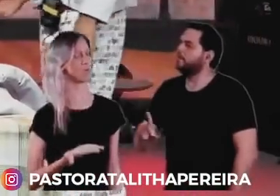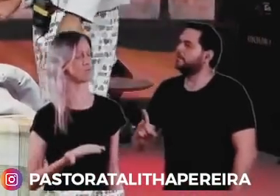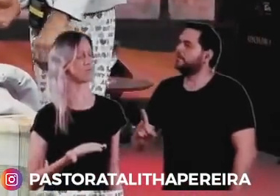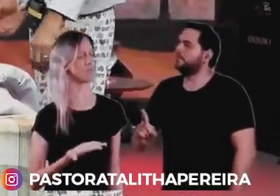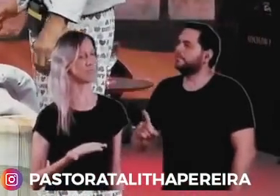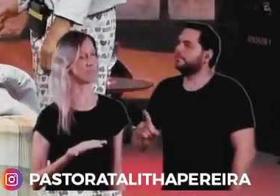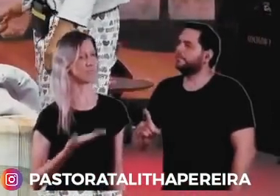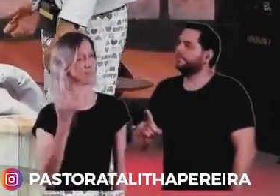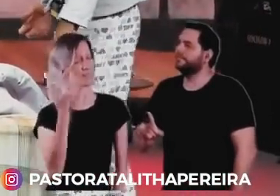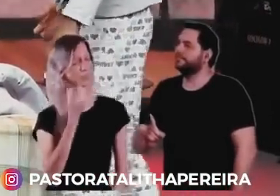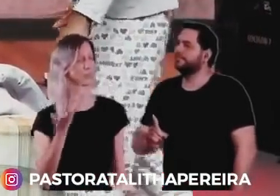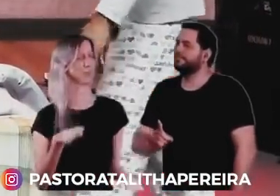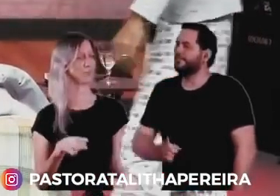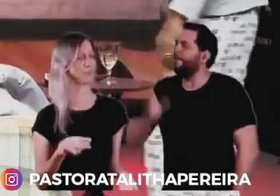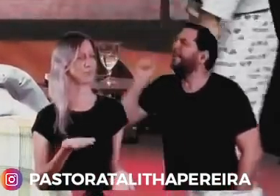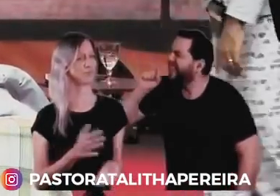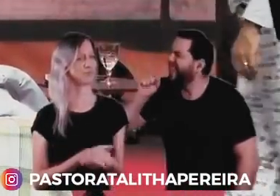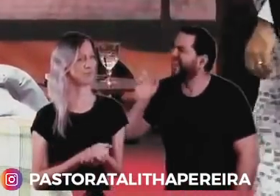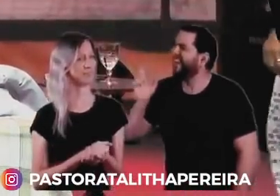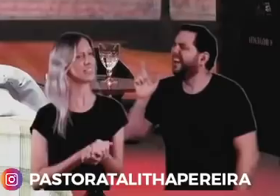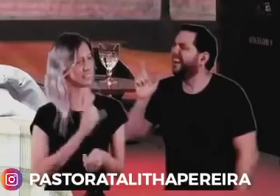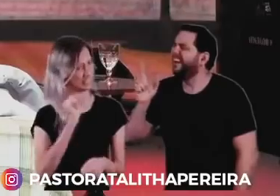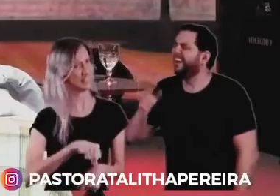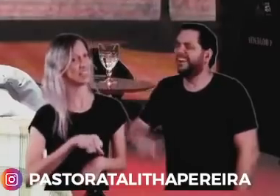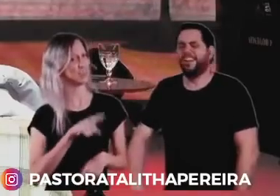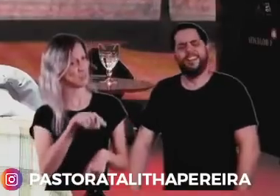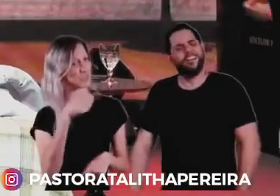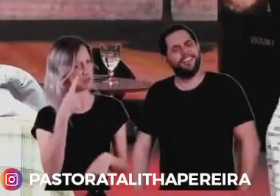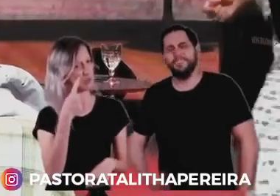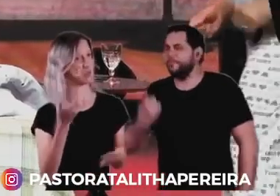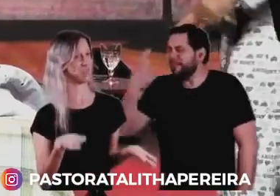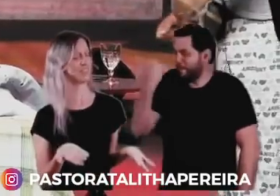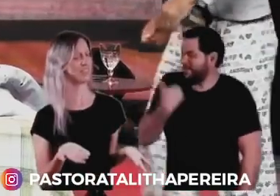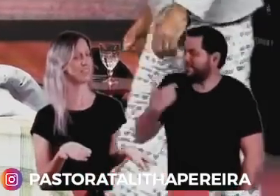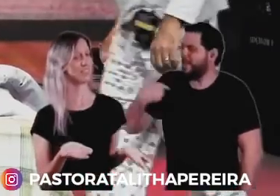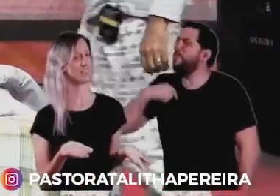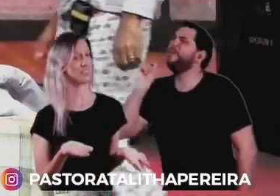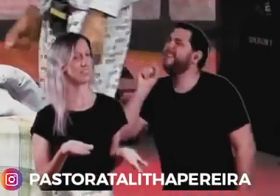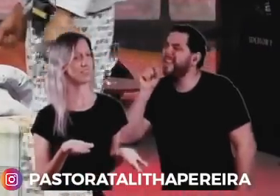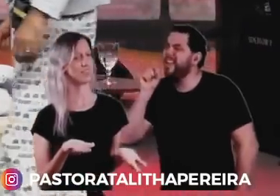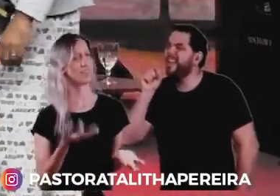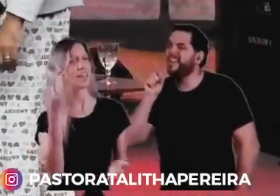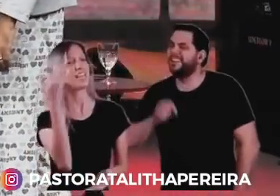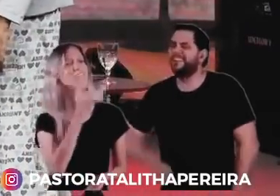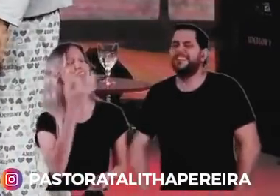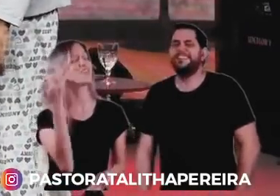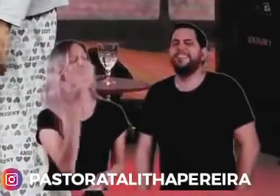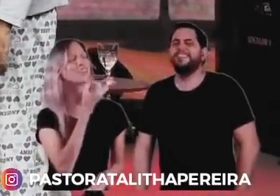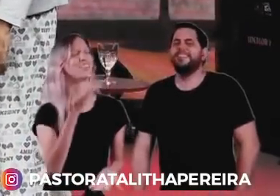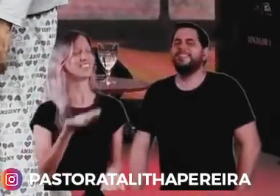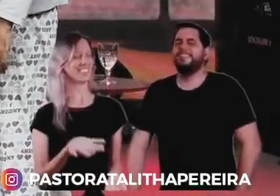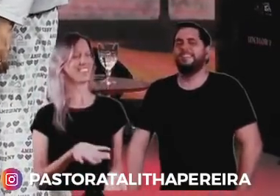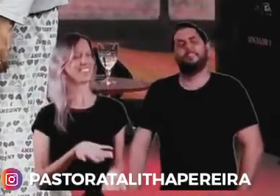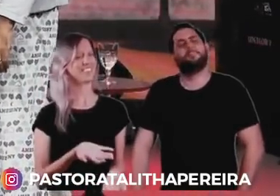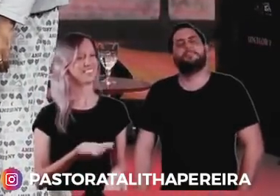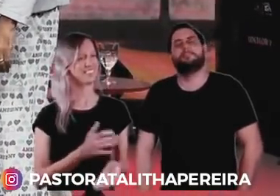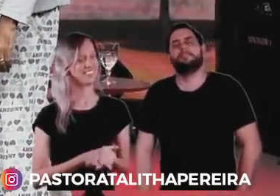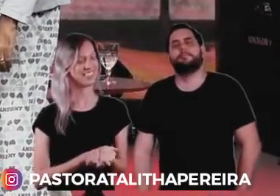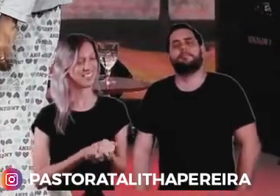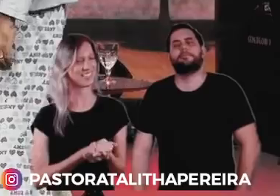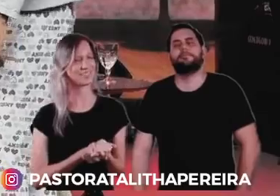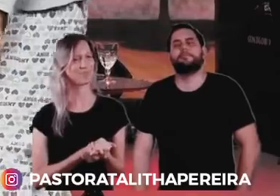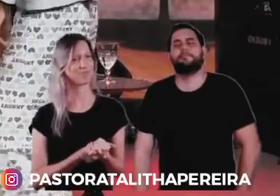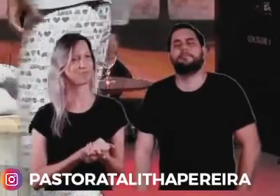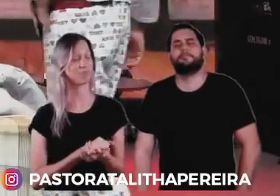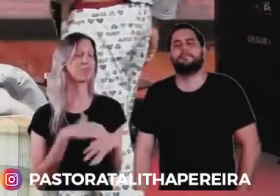Seu lindo. O quê? É isso mesmo que você ouviu. Você me chamou de quê, minha filha? De lindo.